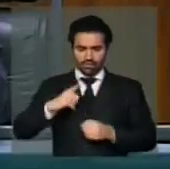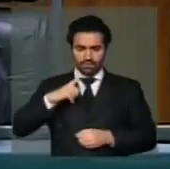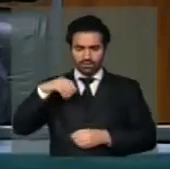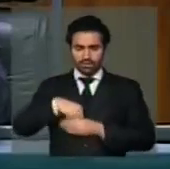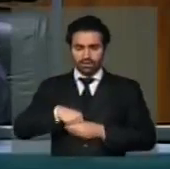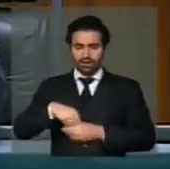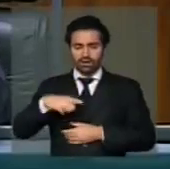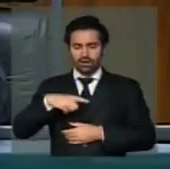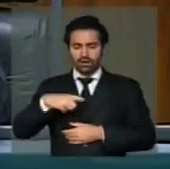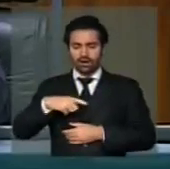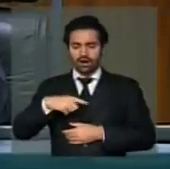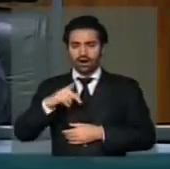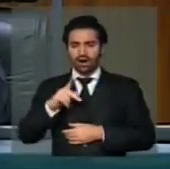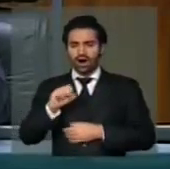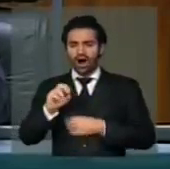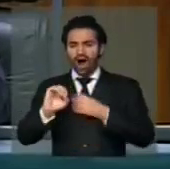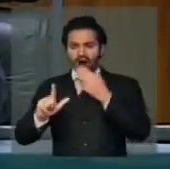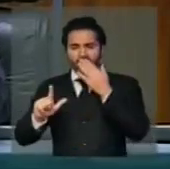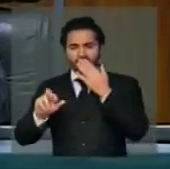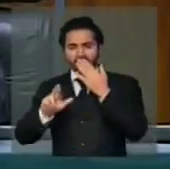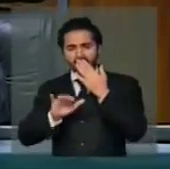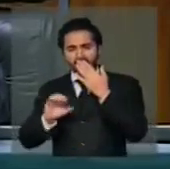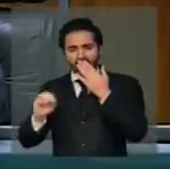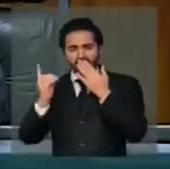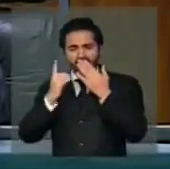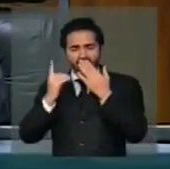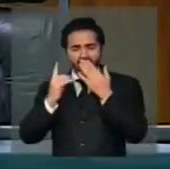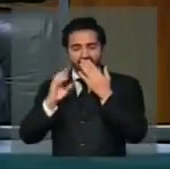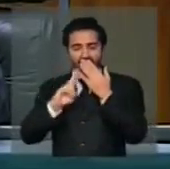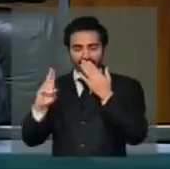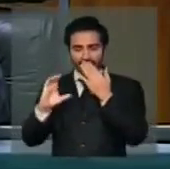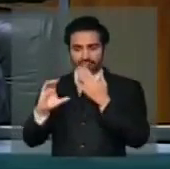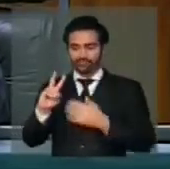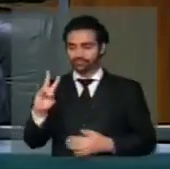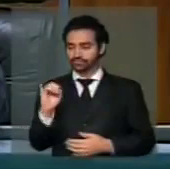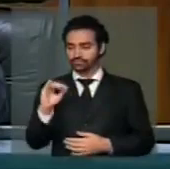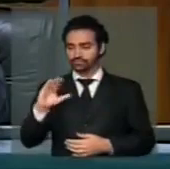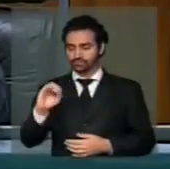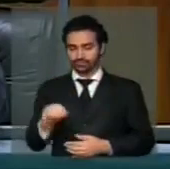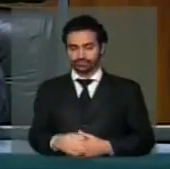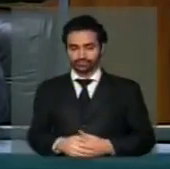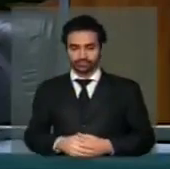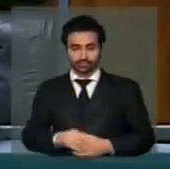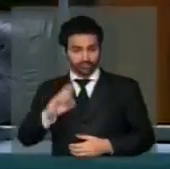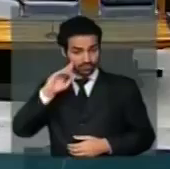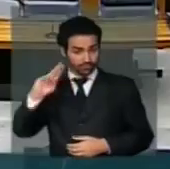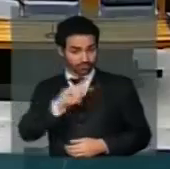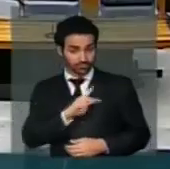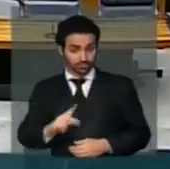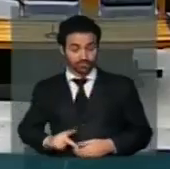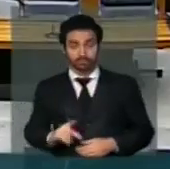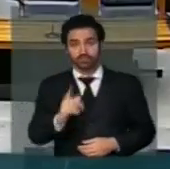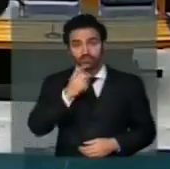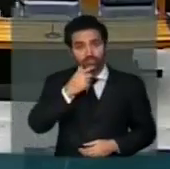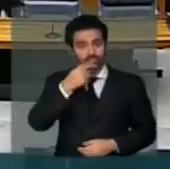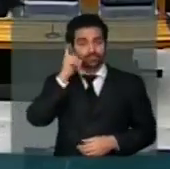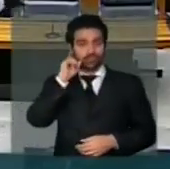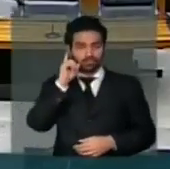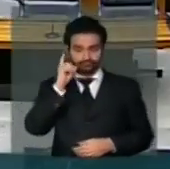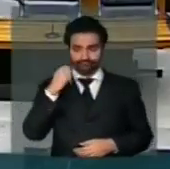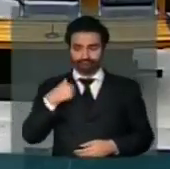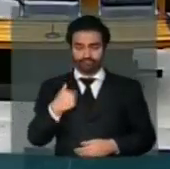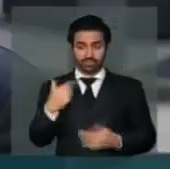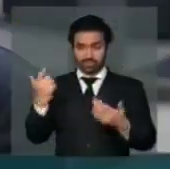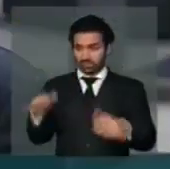Muito obrigado, nobre deputado. Pelo PSOL do Rio de Janeiro, nobre deputado Chico Alencar. Senhor presidente, ontem nós nos recusamos